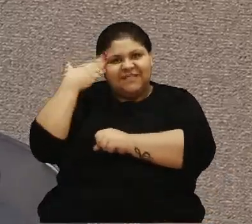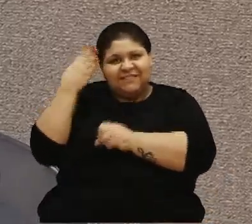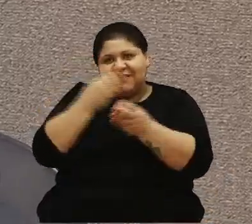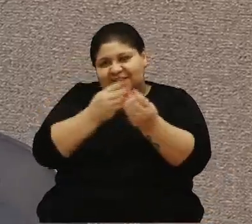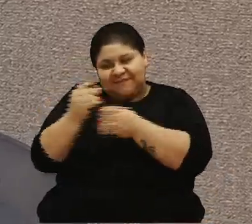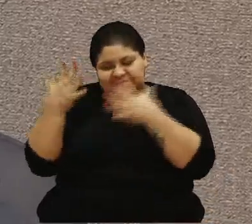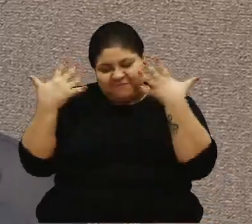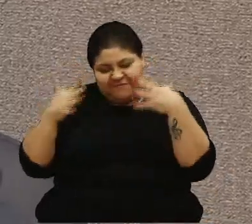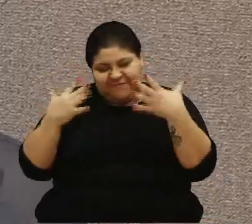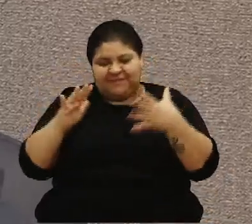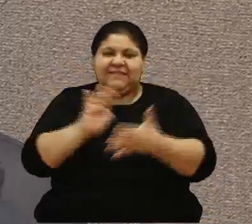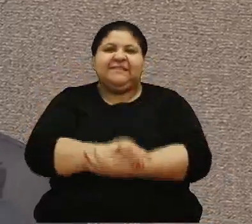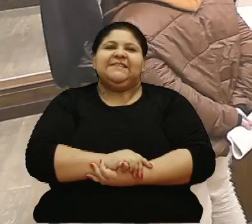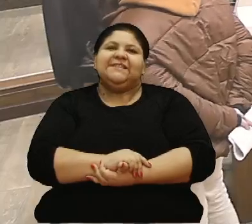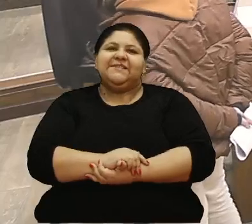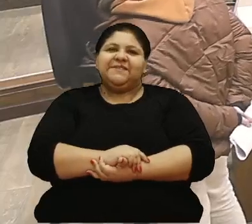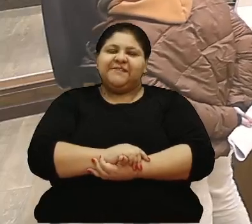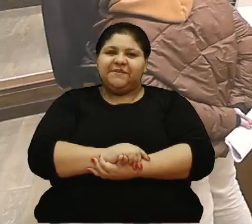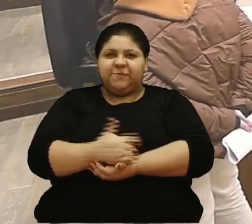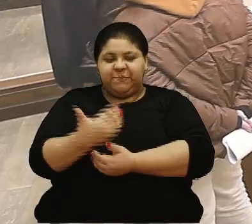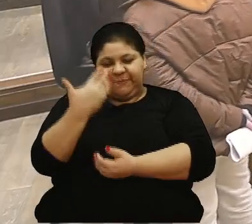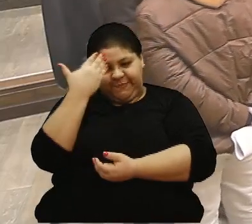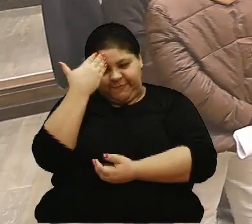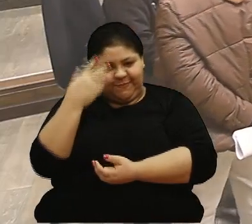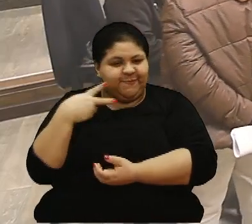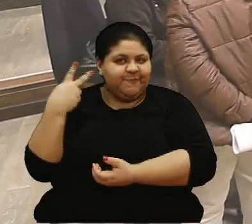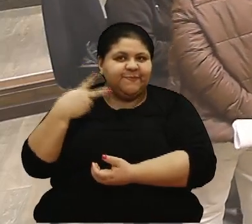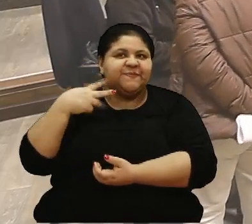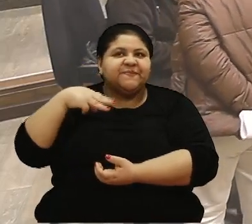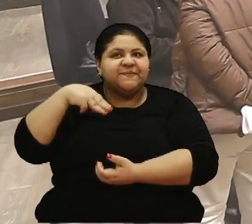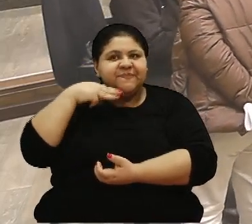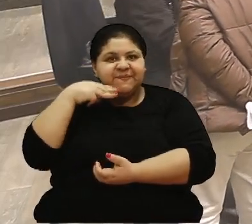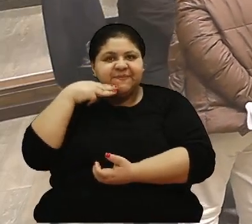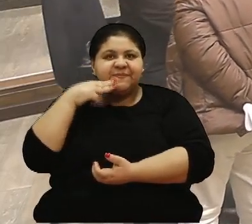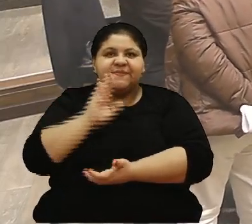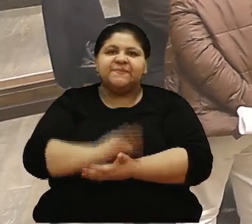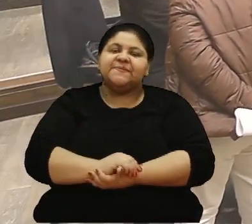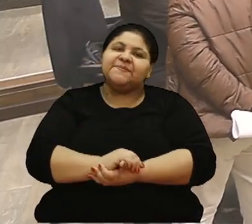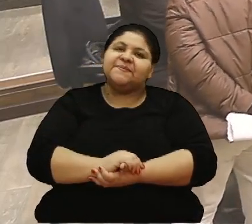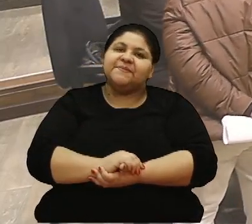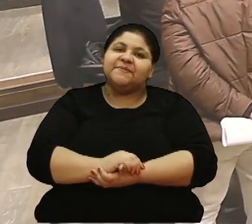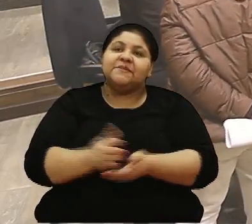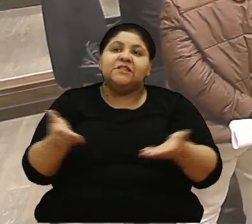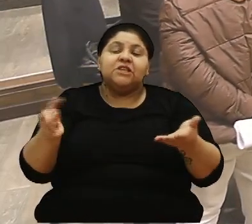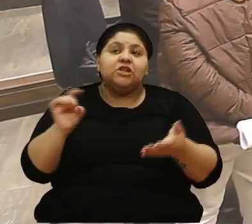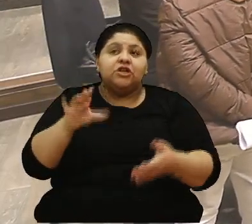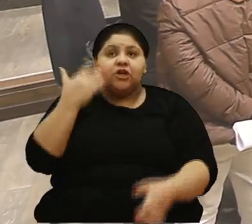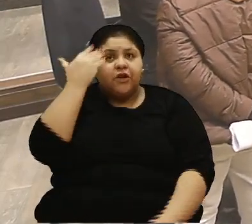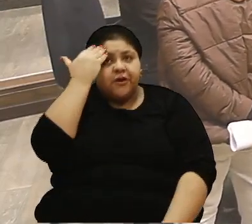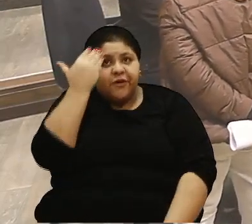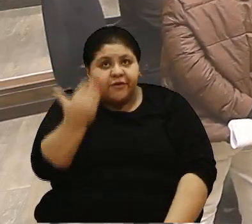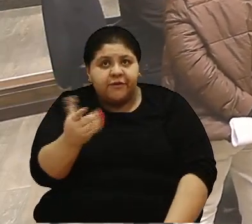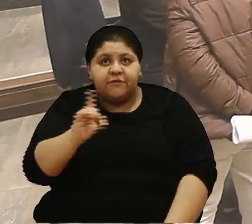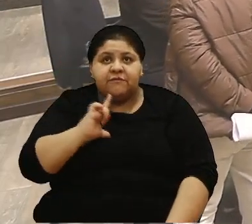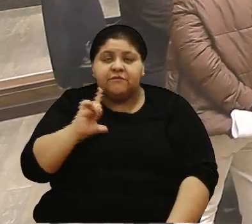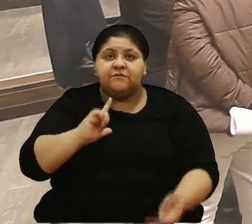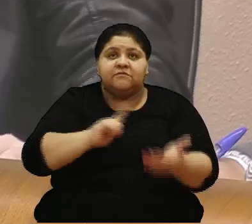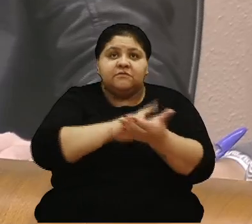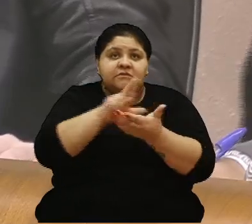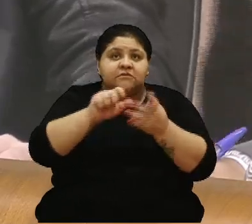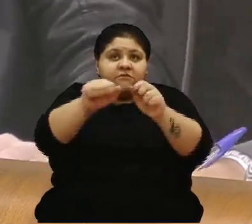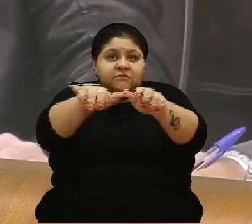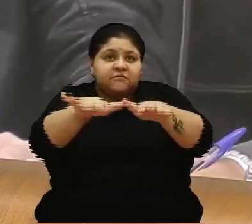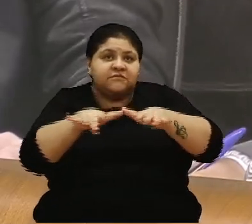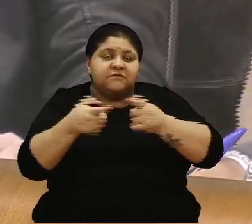muitos. Parabéns. Obrigado, vereadora Marisol Santos. Eu só quero agradecer aqui, temos várias pessoas na plateia,